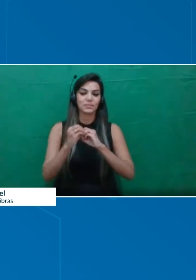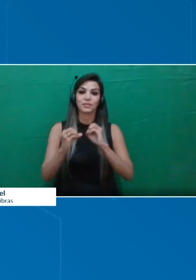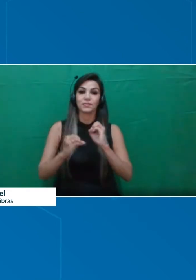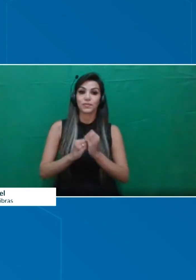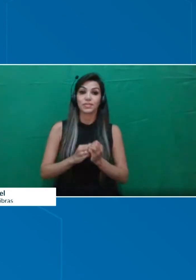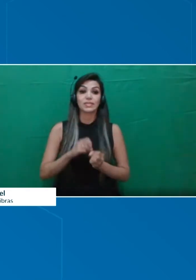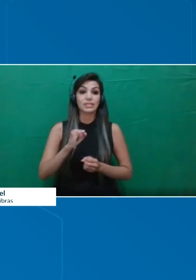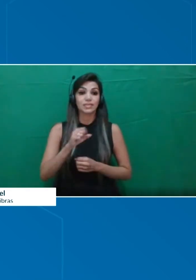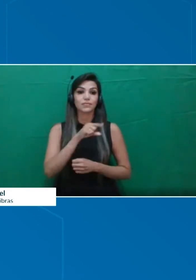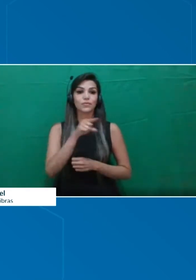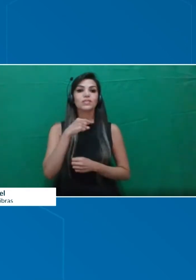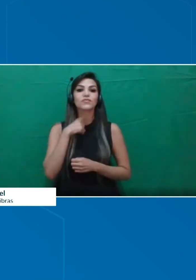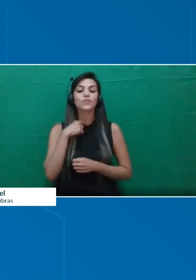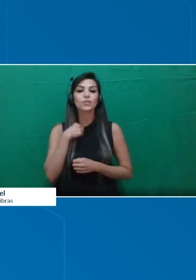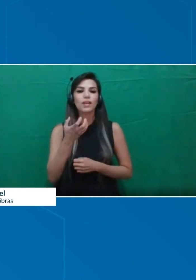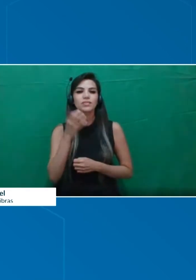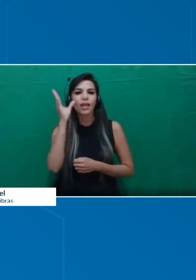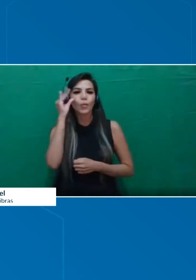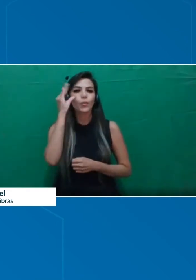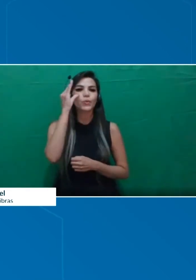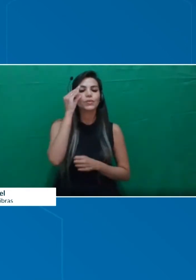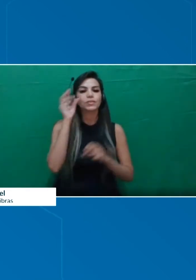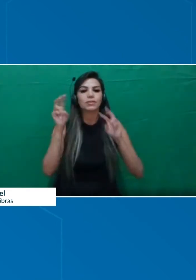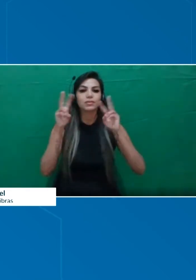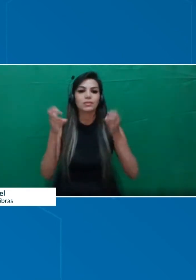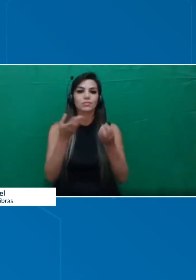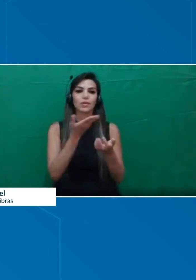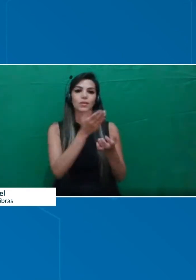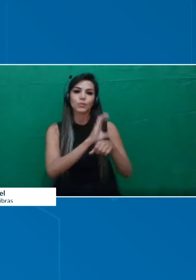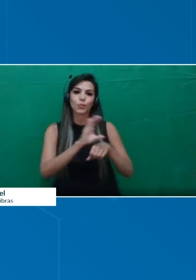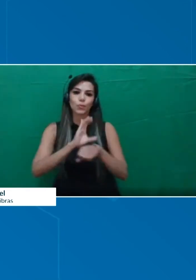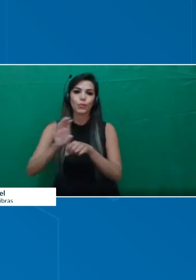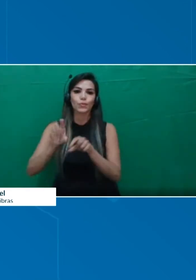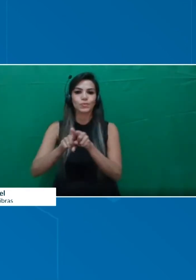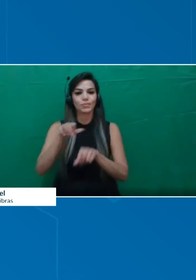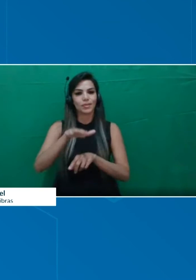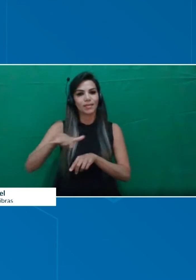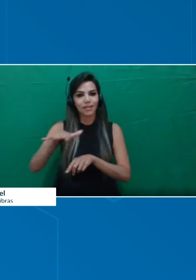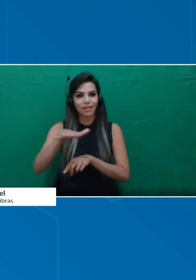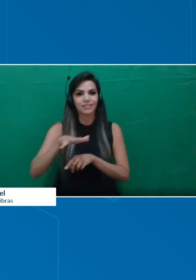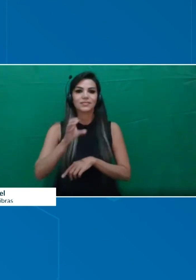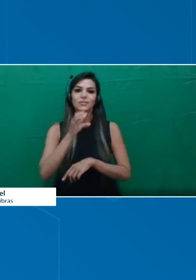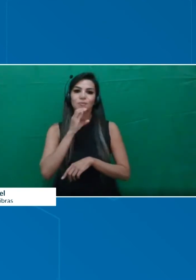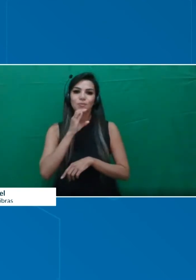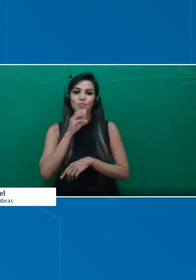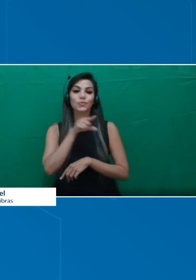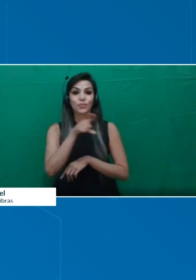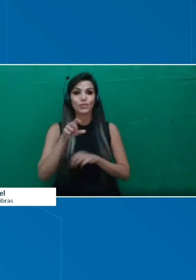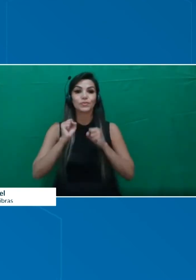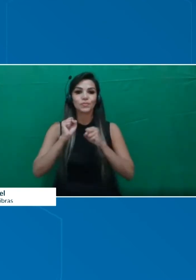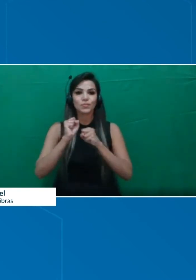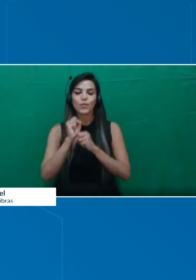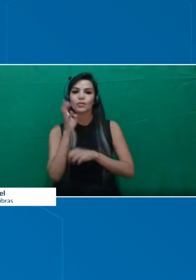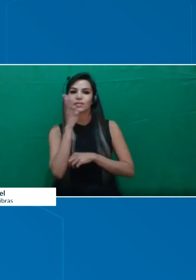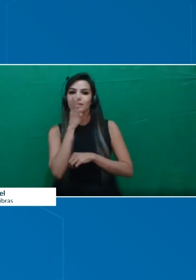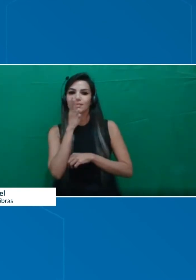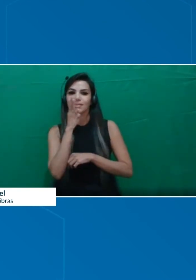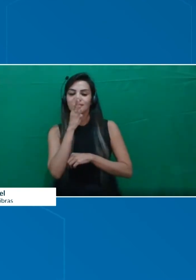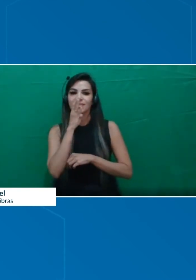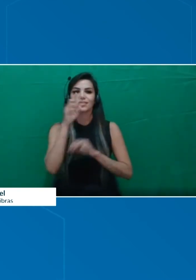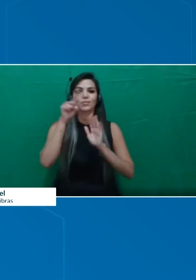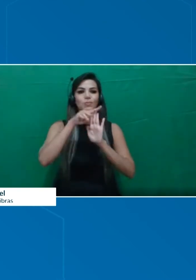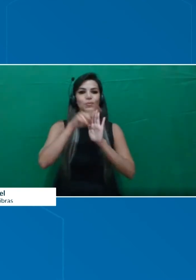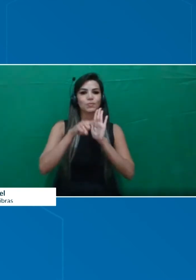ainda mais sobre os cursos e áreas de conhecimento, você pode assistir à programação oficial do Espaço